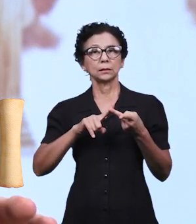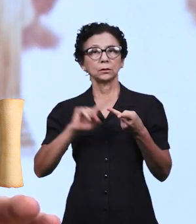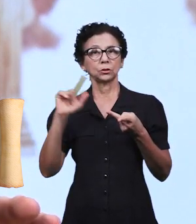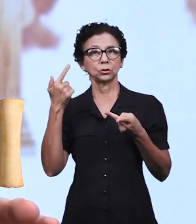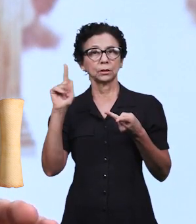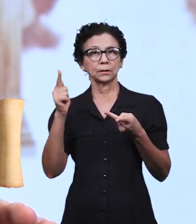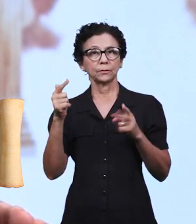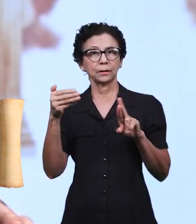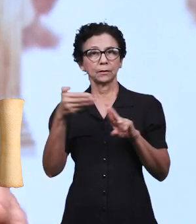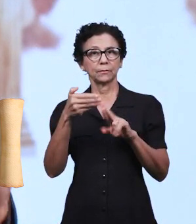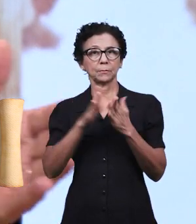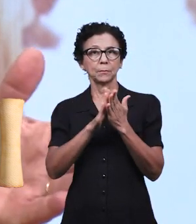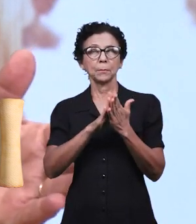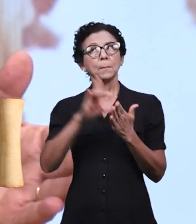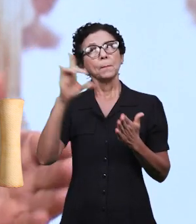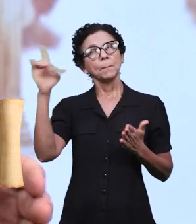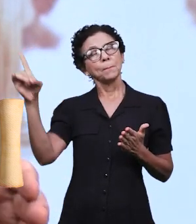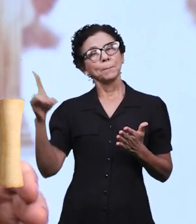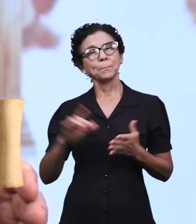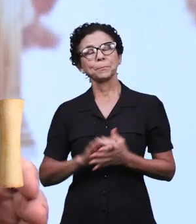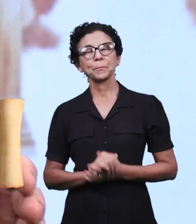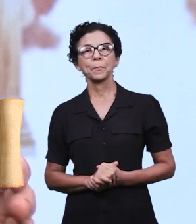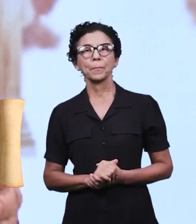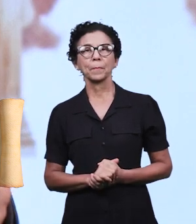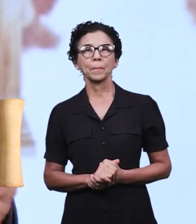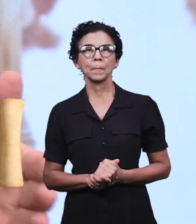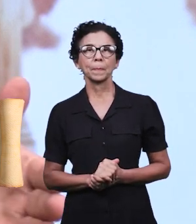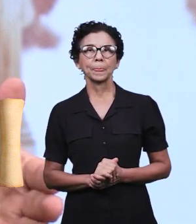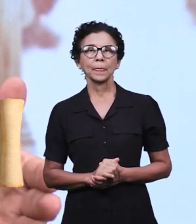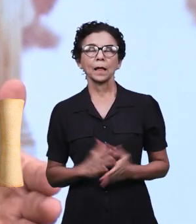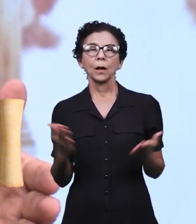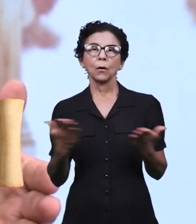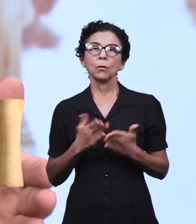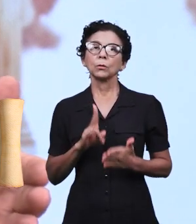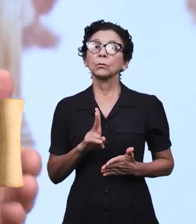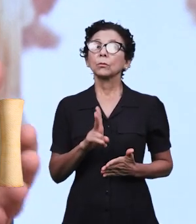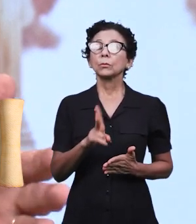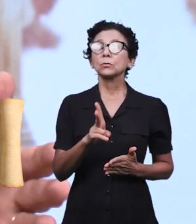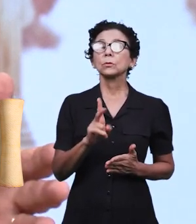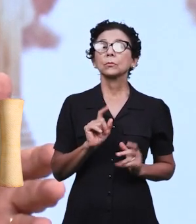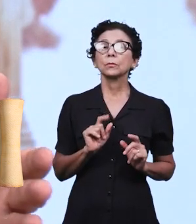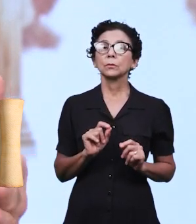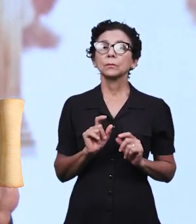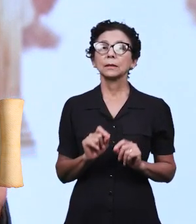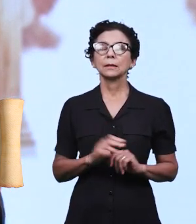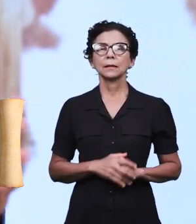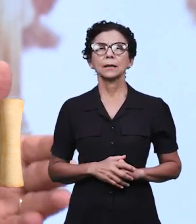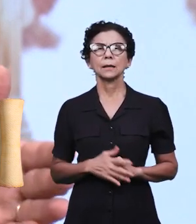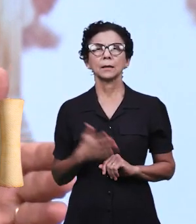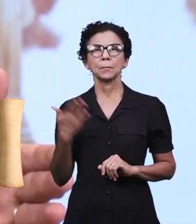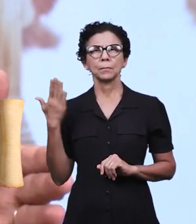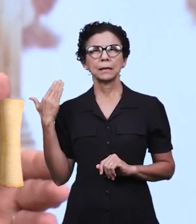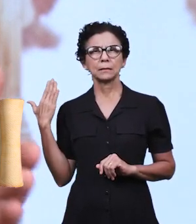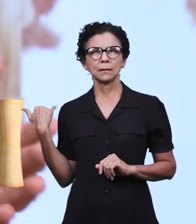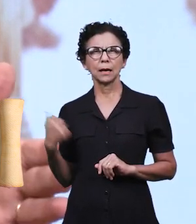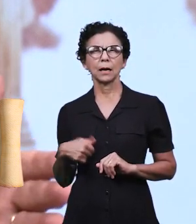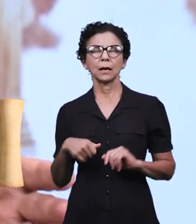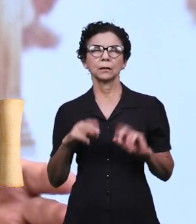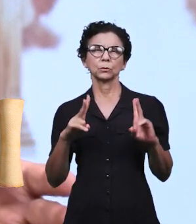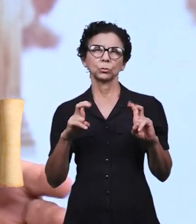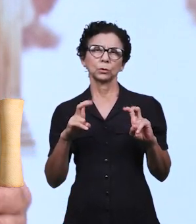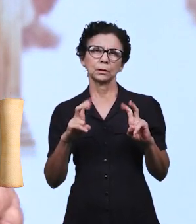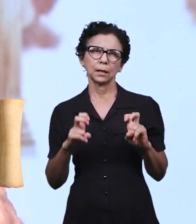Geografia Bíblica. Hoje vamos dar continuidade ao tema As Viagens